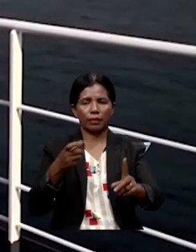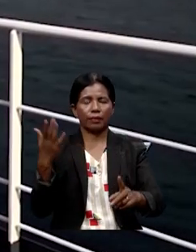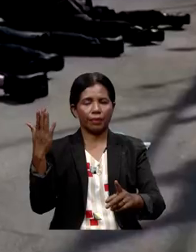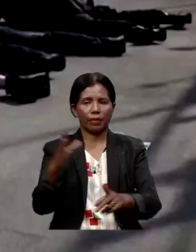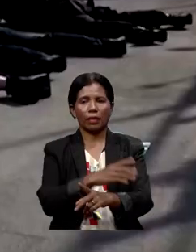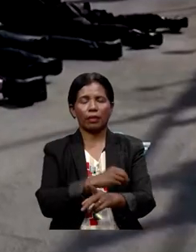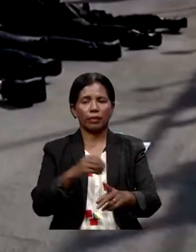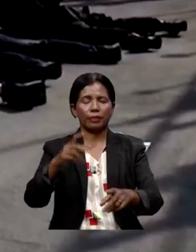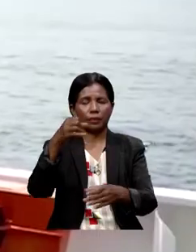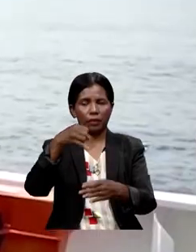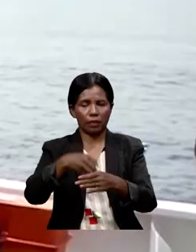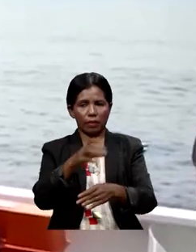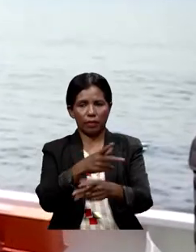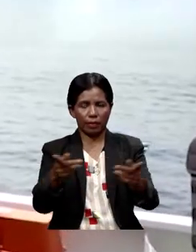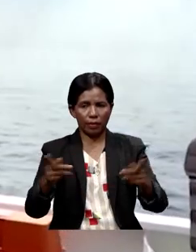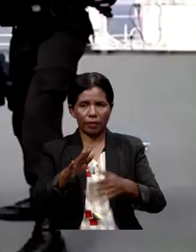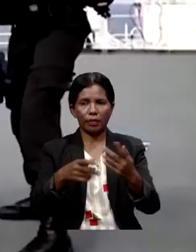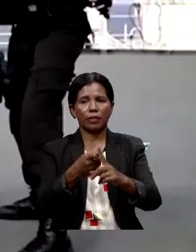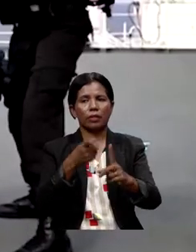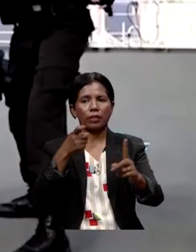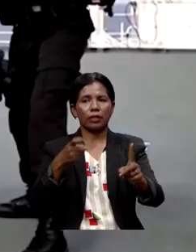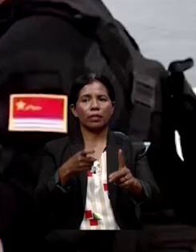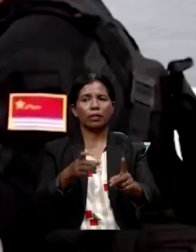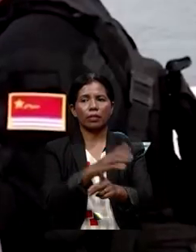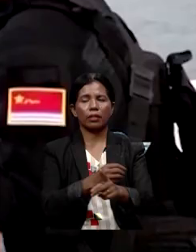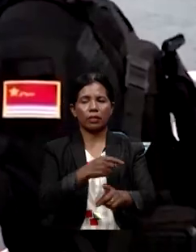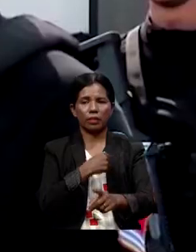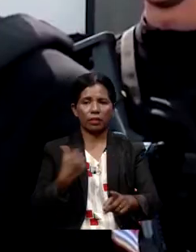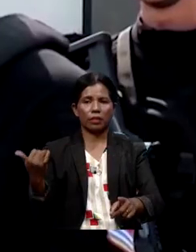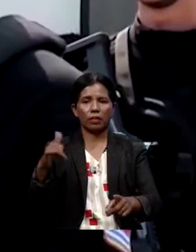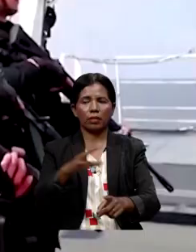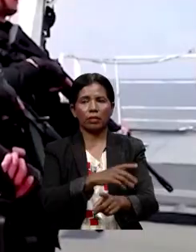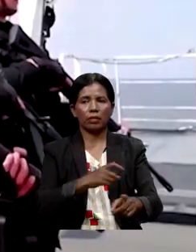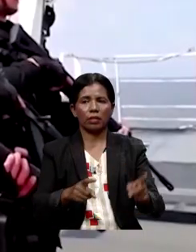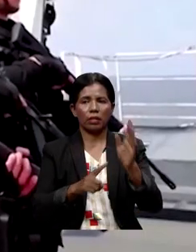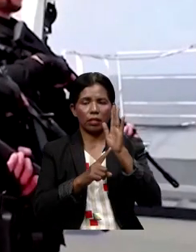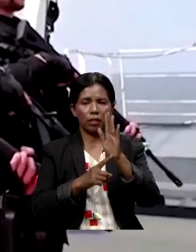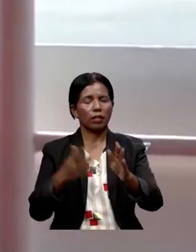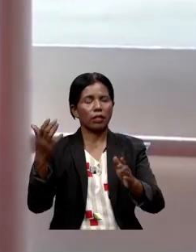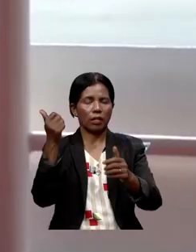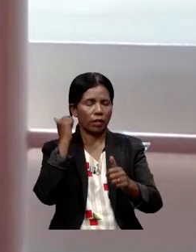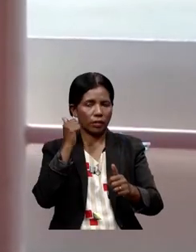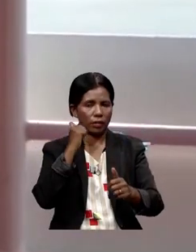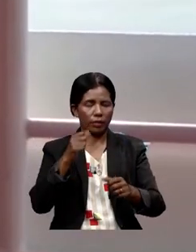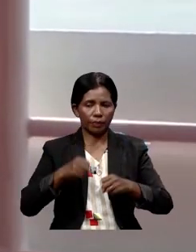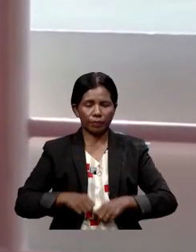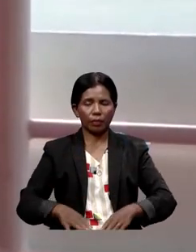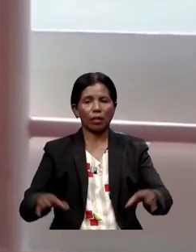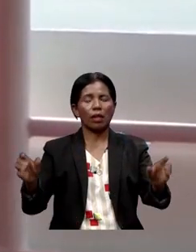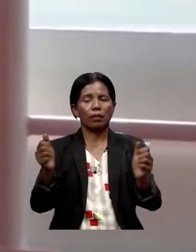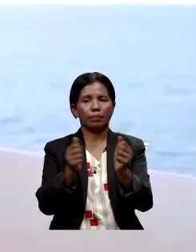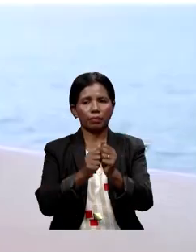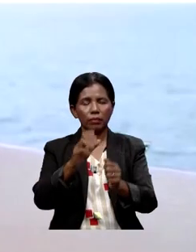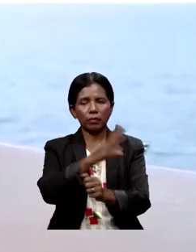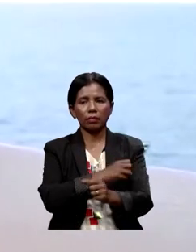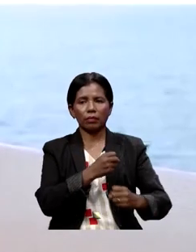sulnian inclui scoreboard soal ide husi karakteristika sira nebe makadisputa liu iha Asia tasi ibung ne okupa una husi